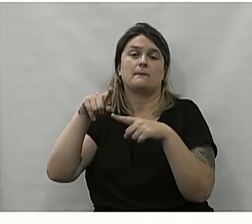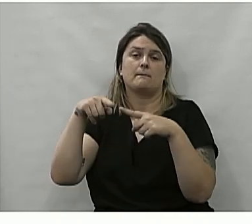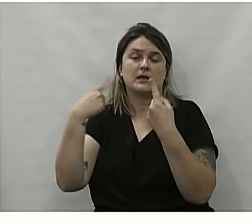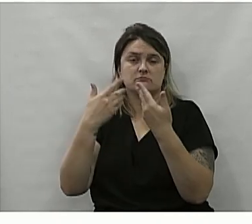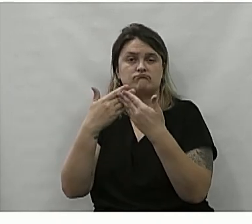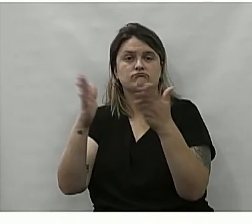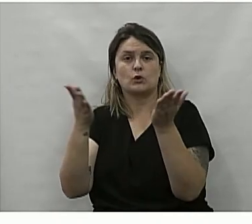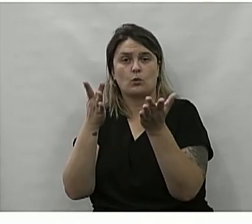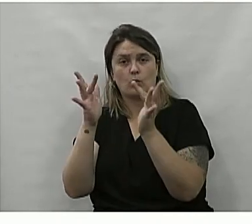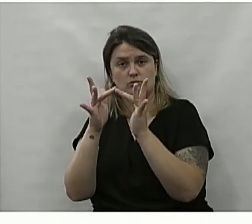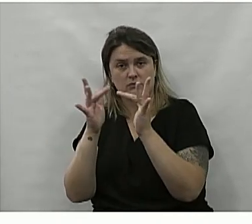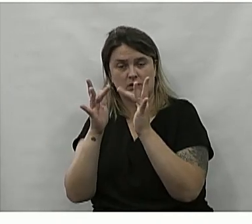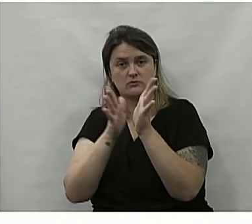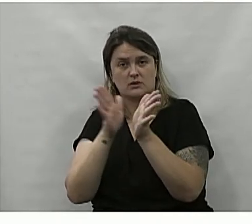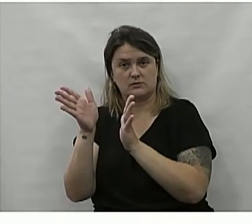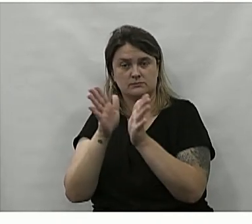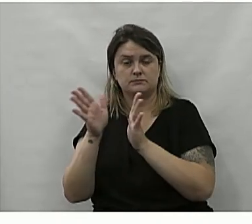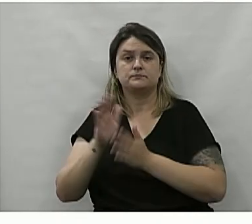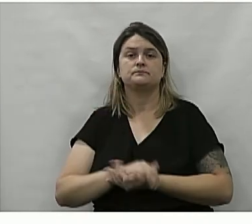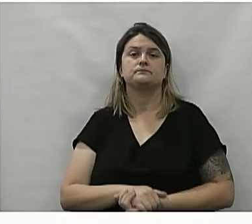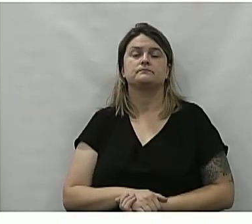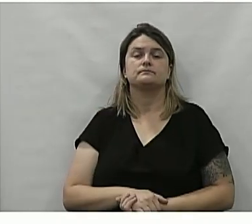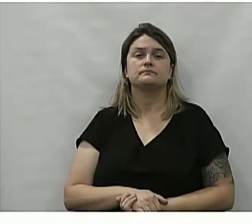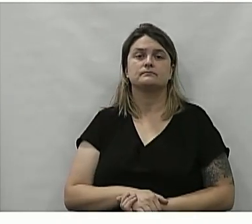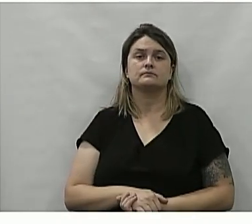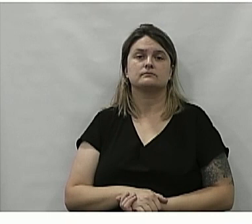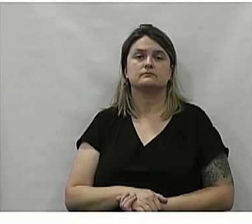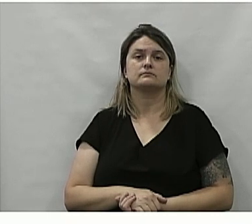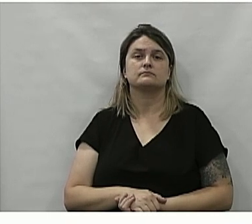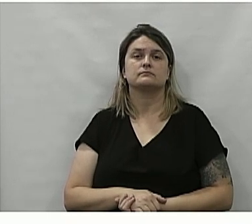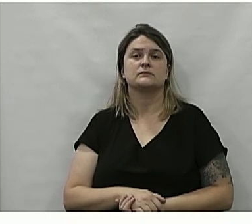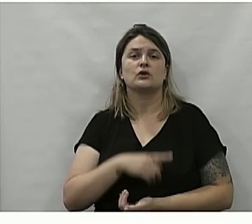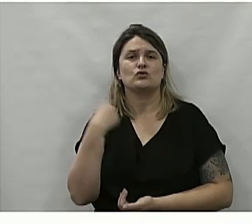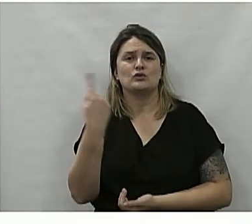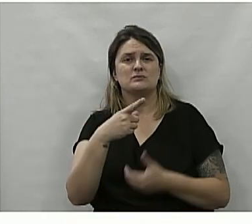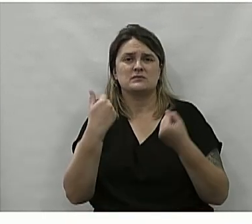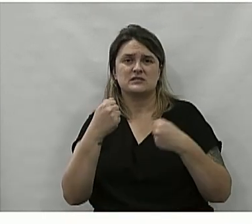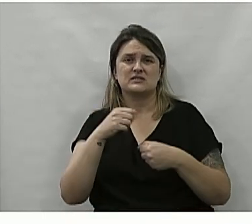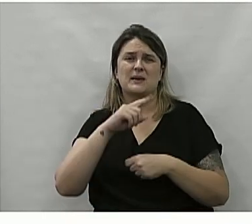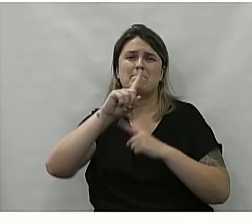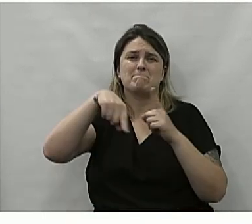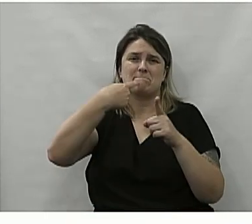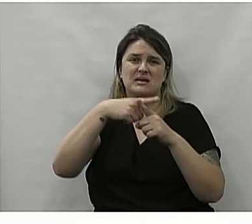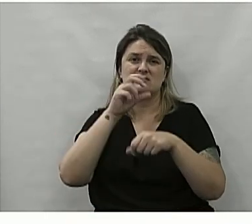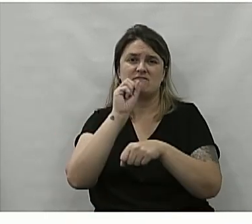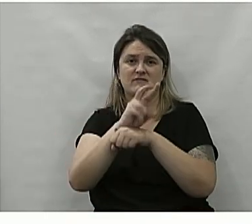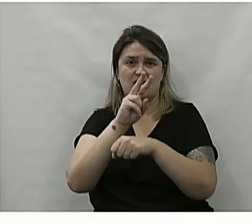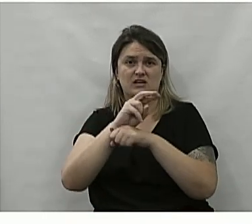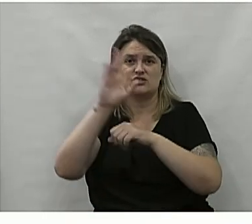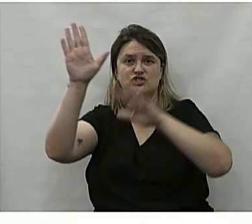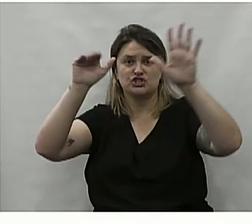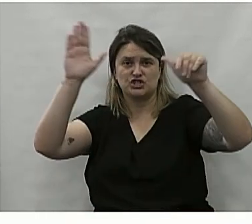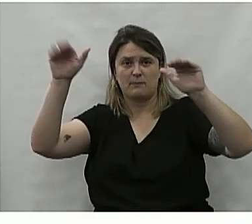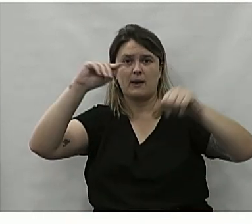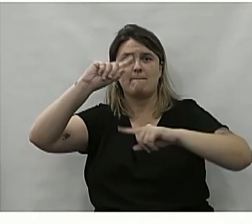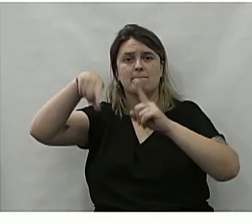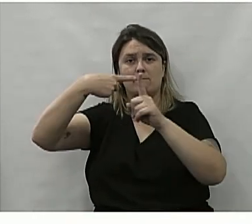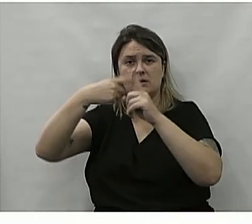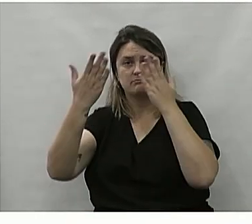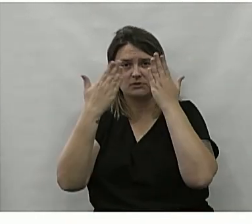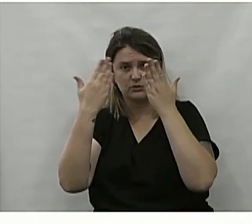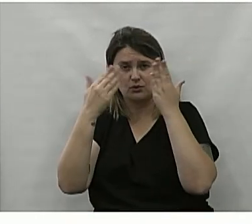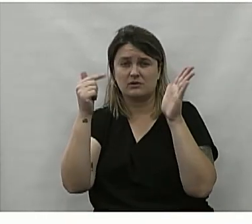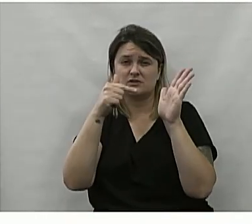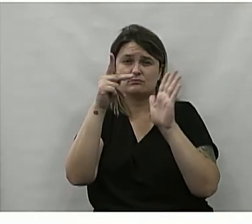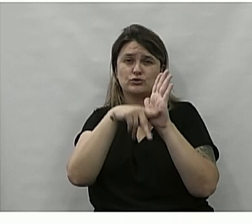porta De entrada Necessidade Também De ampliar O quadro de vagas No plano de cargos Para chamamento De mais psicólogos Esse